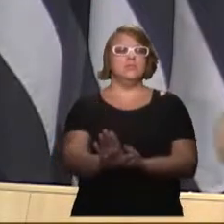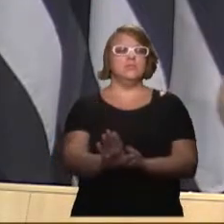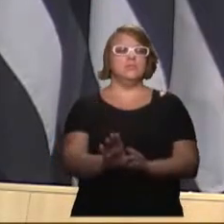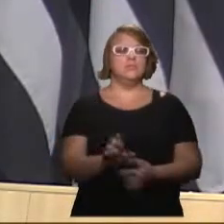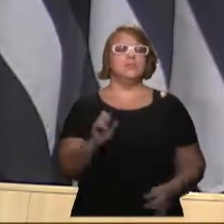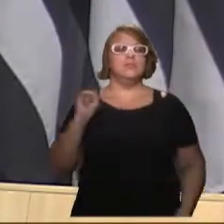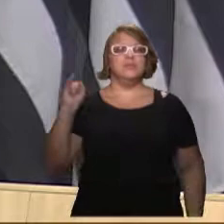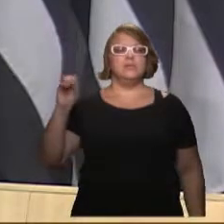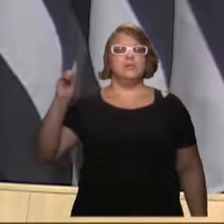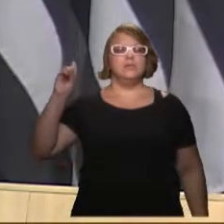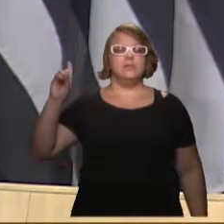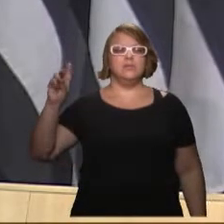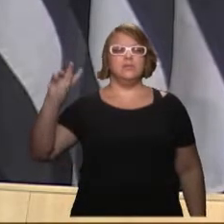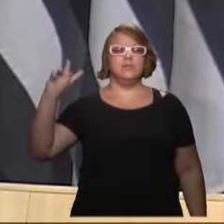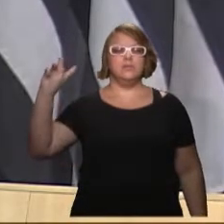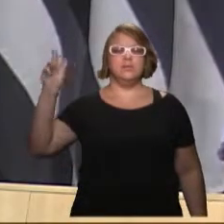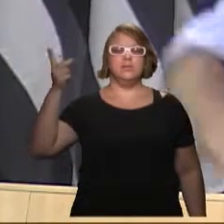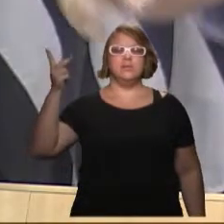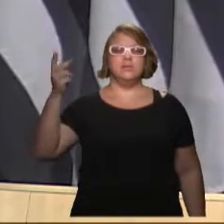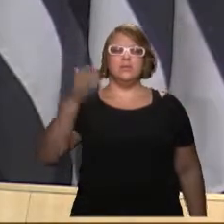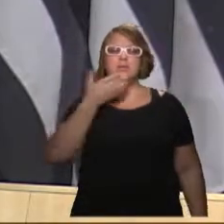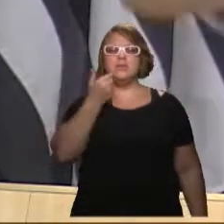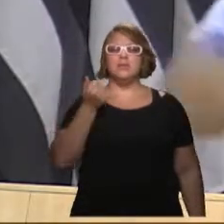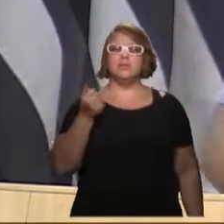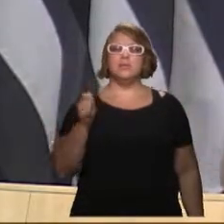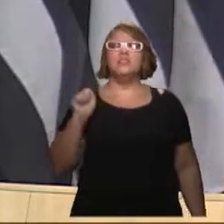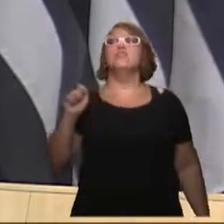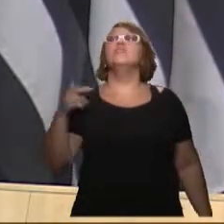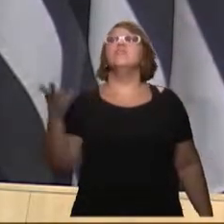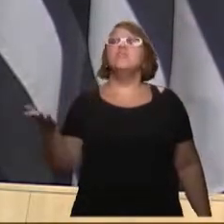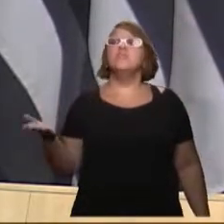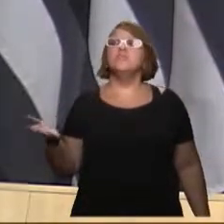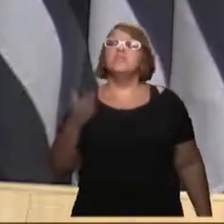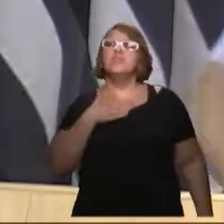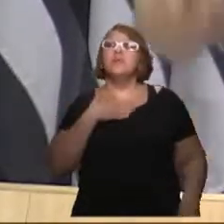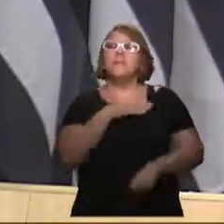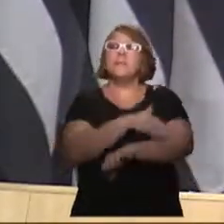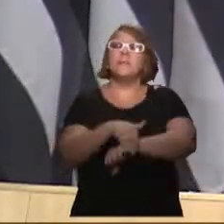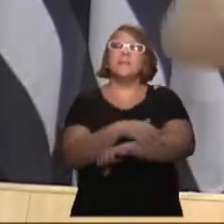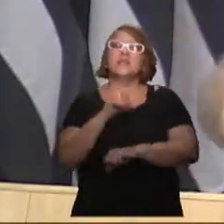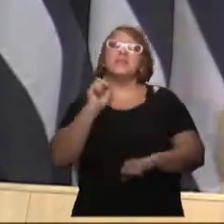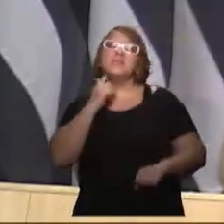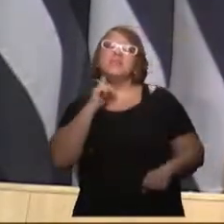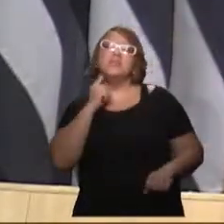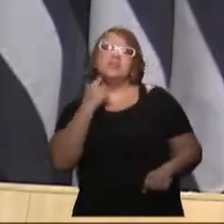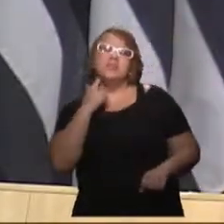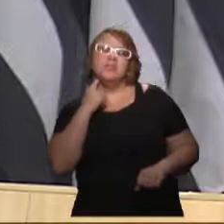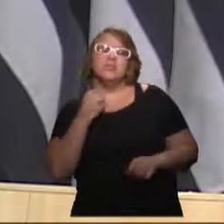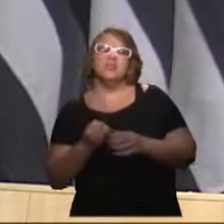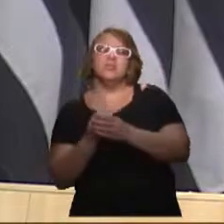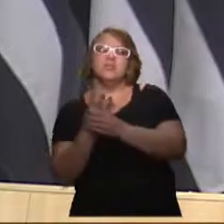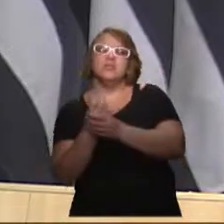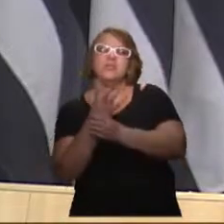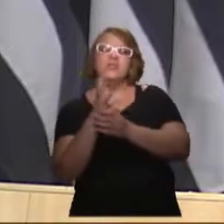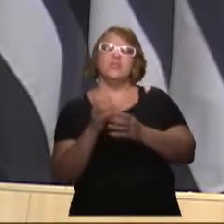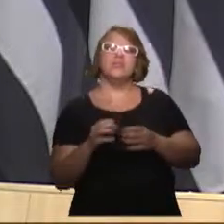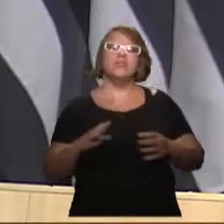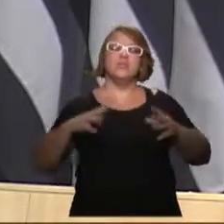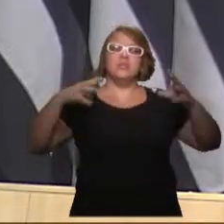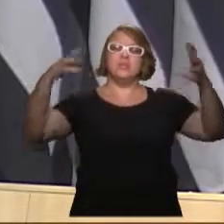melhor aonde? A minha rua está suja, o mato está crescendo, a cidade está cheia de buraco, a saúde tem